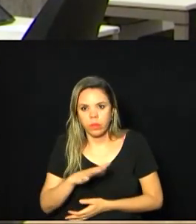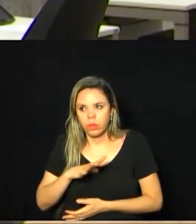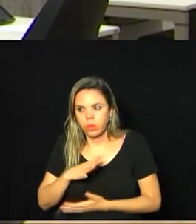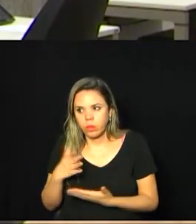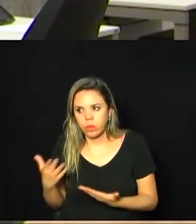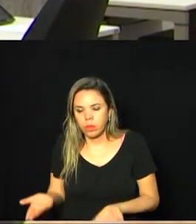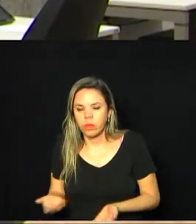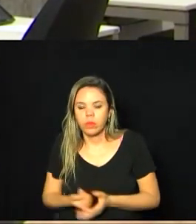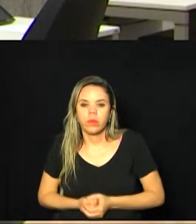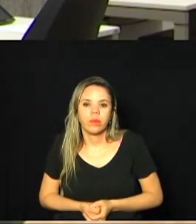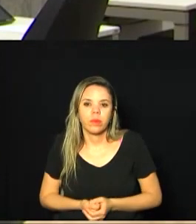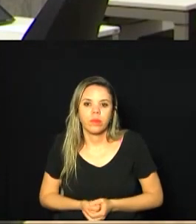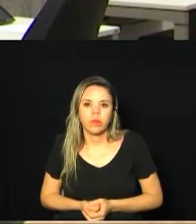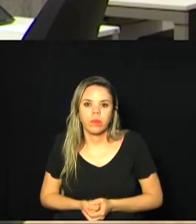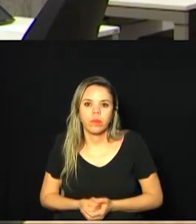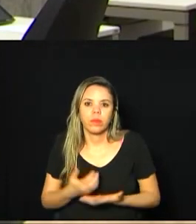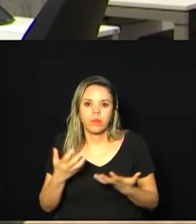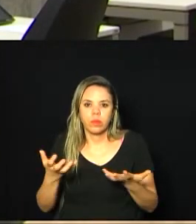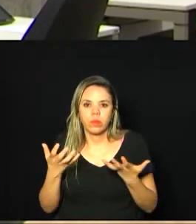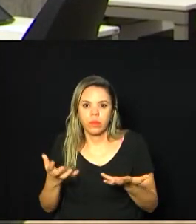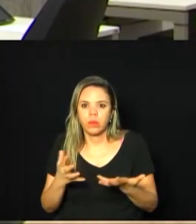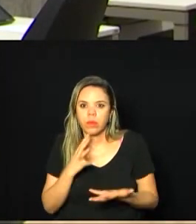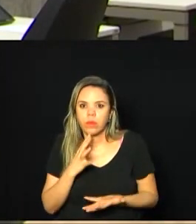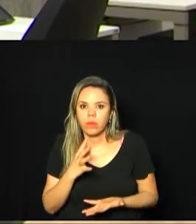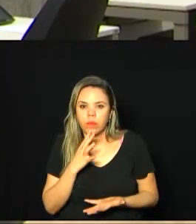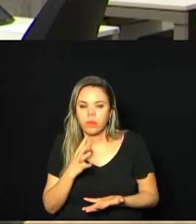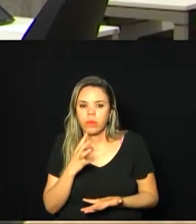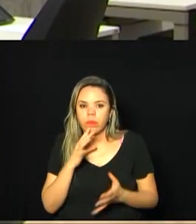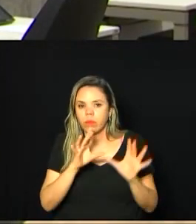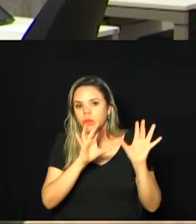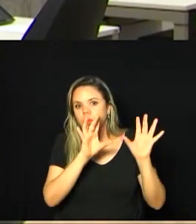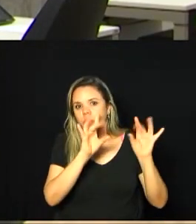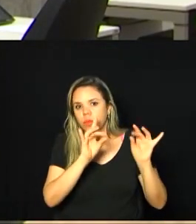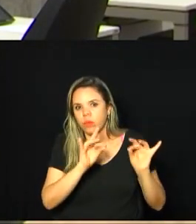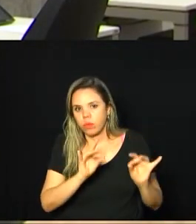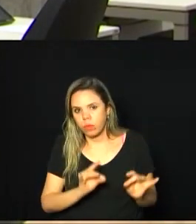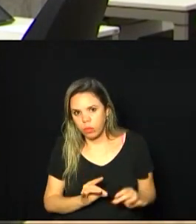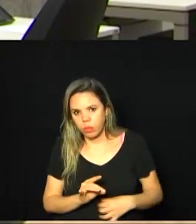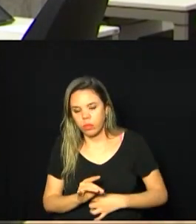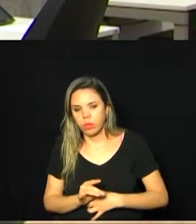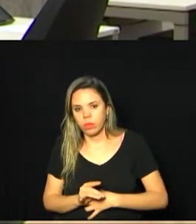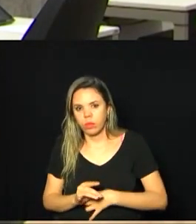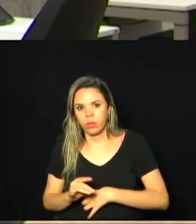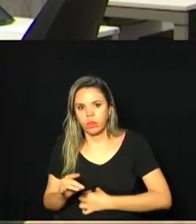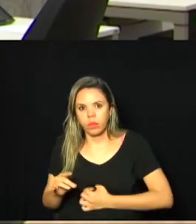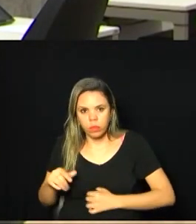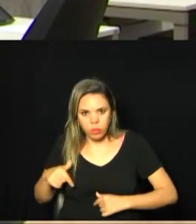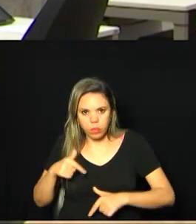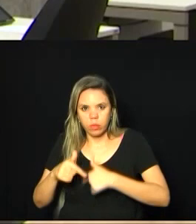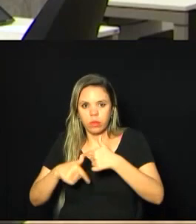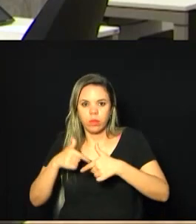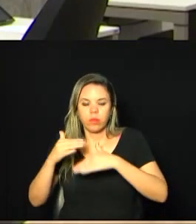cidade. Então, nós queremos conhecer em detalhes o desempenho